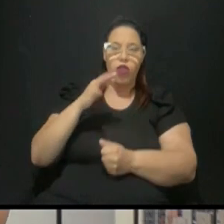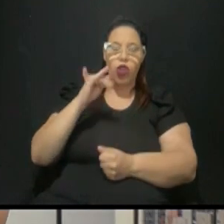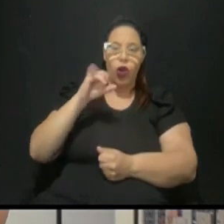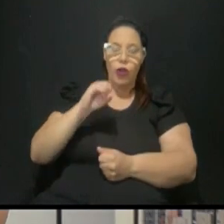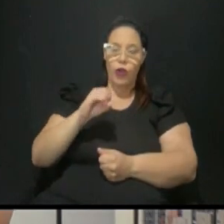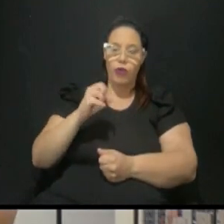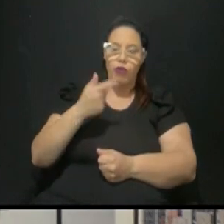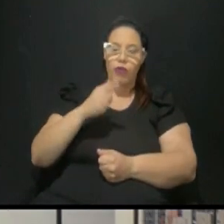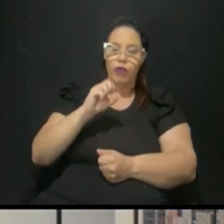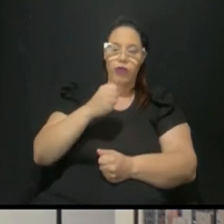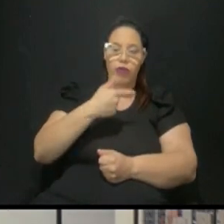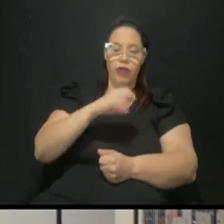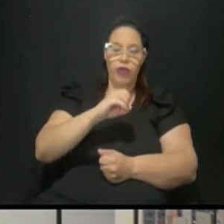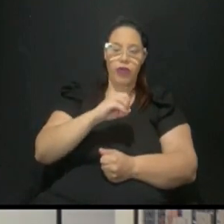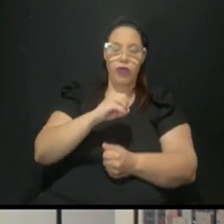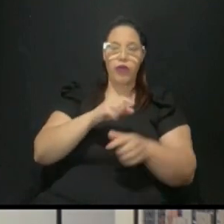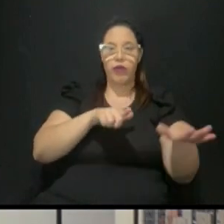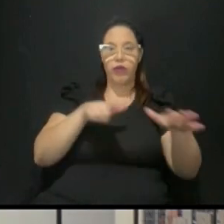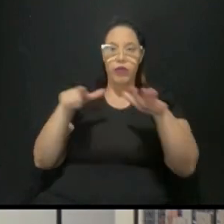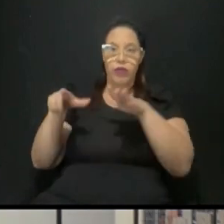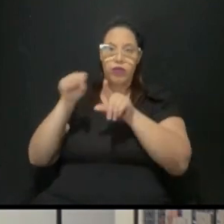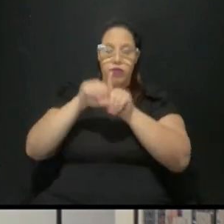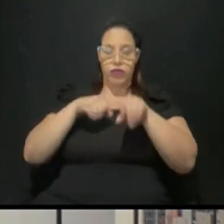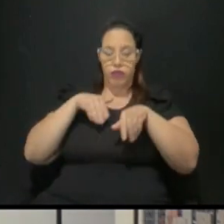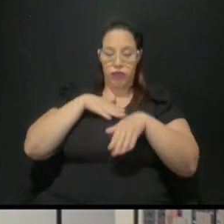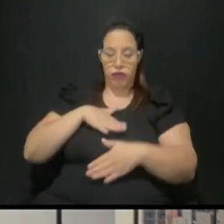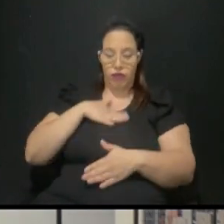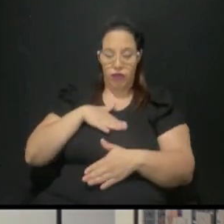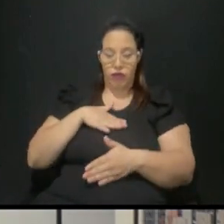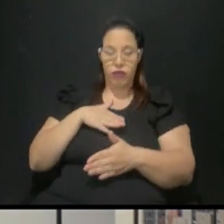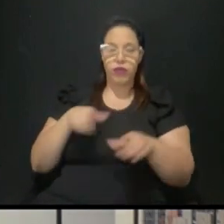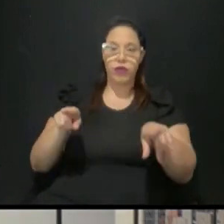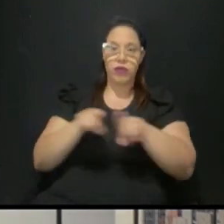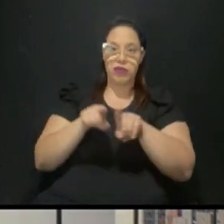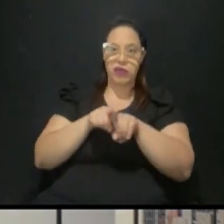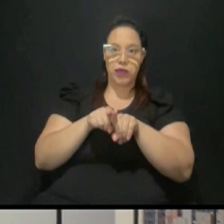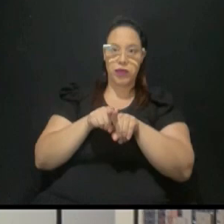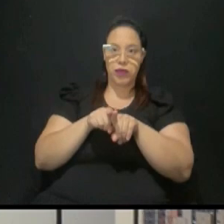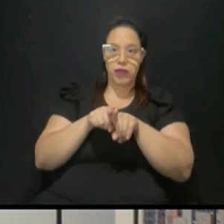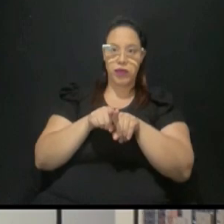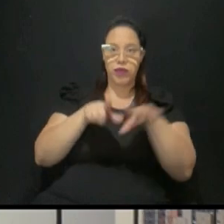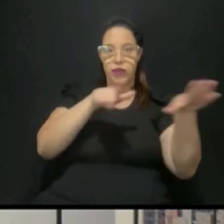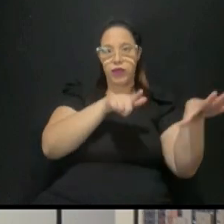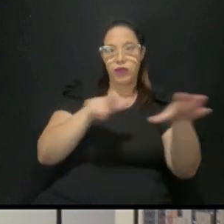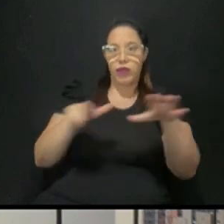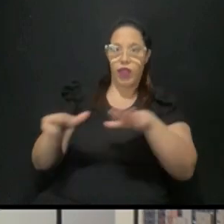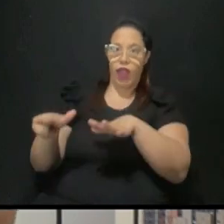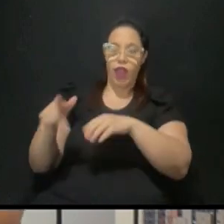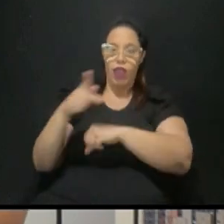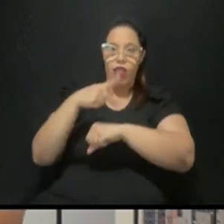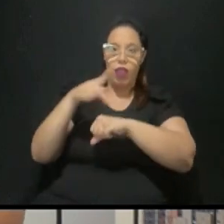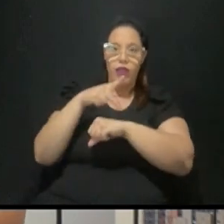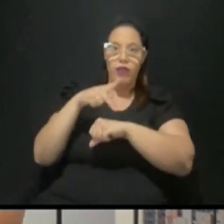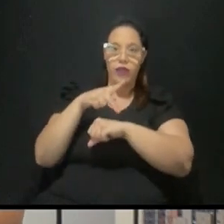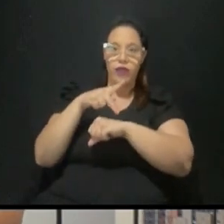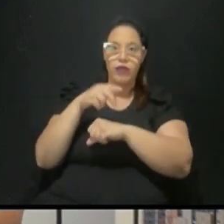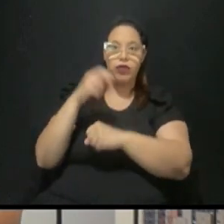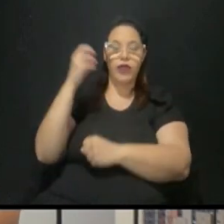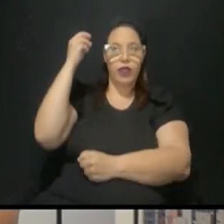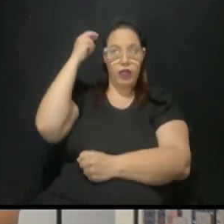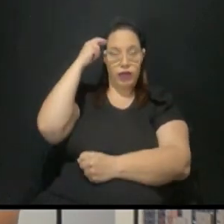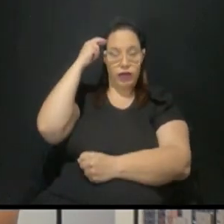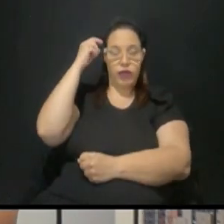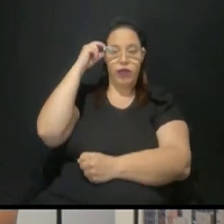última semana de agosto também é a Semana Nacional da Pessoa com Deficiência Intelectual e Múltipla, estabelecida pela